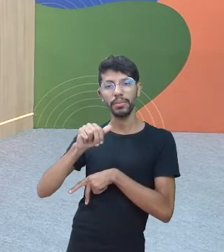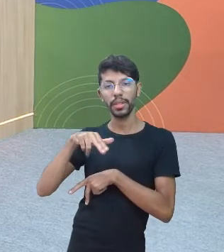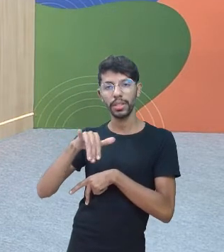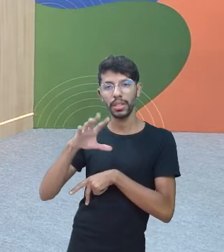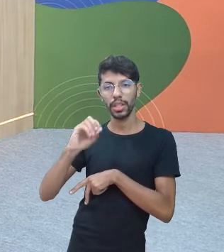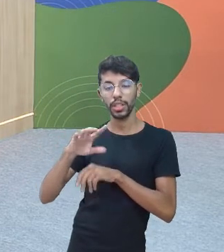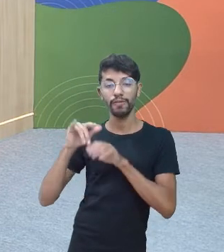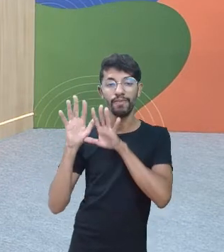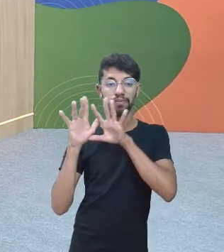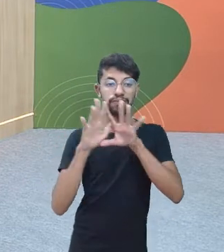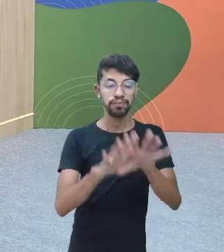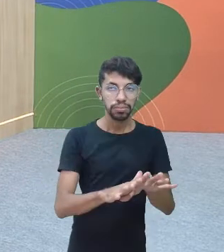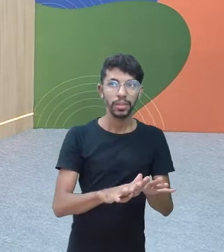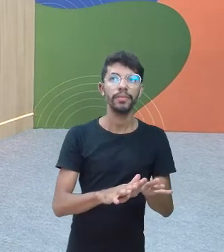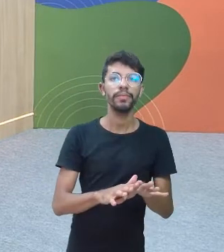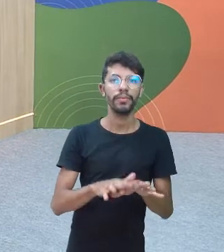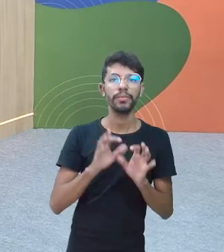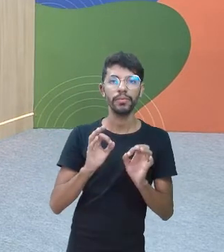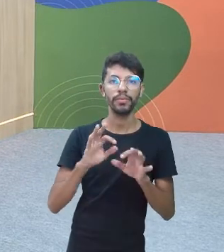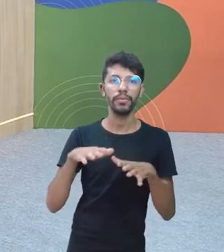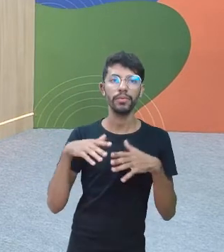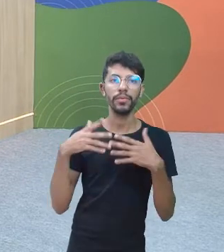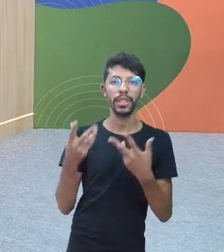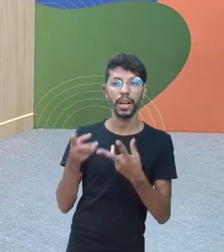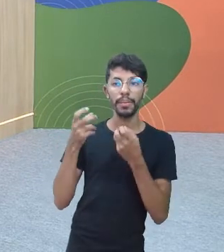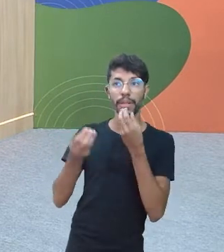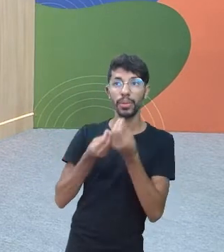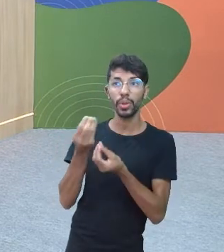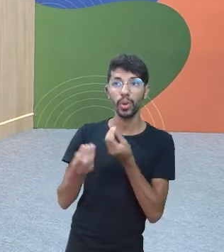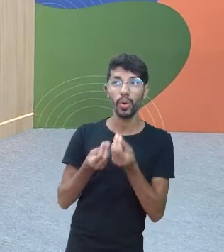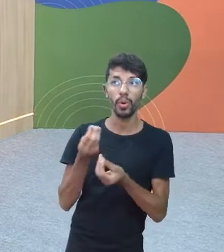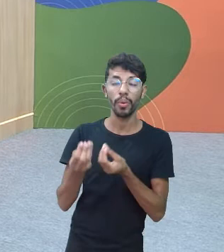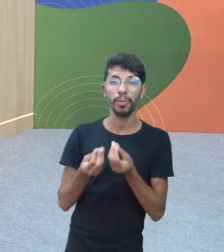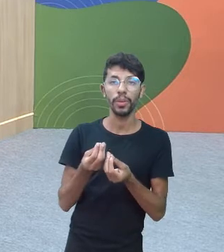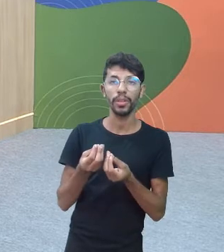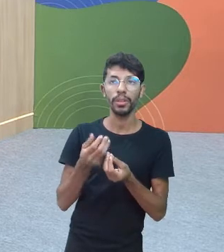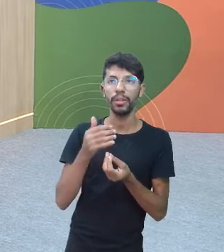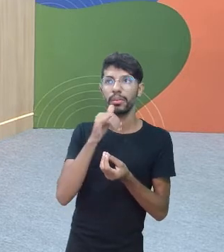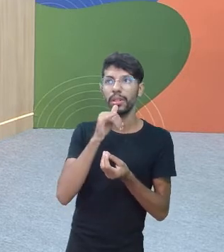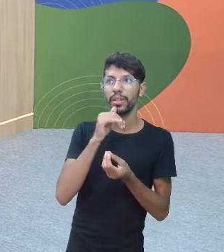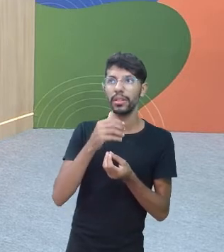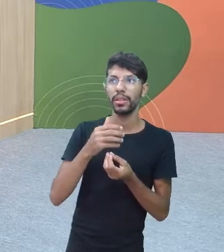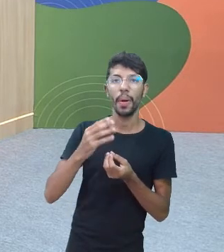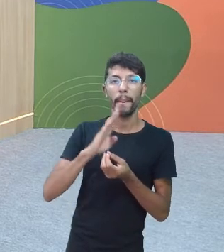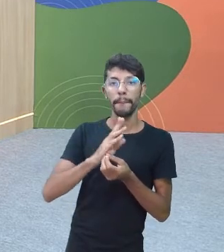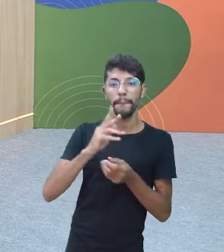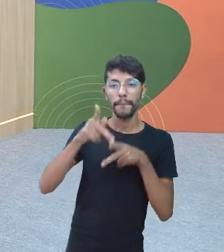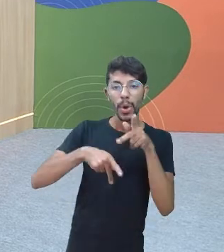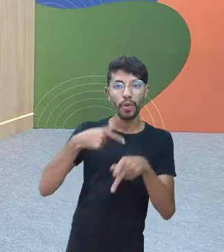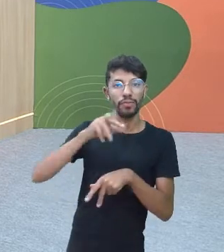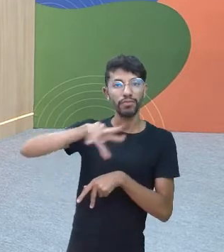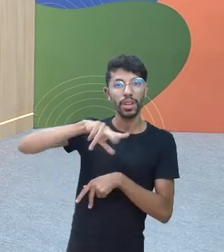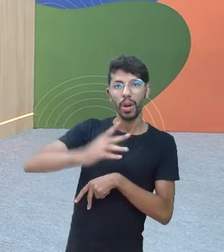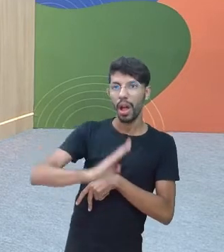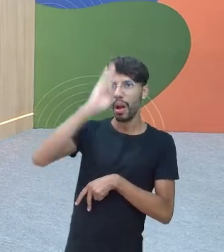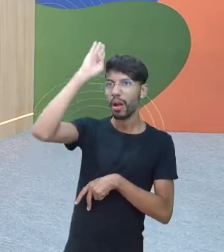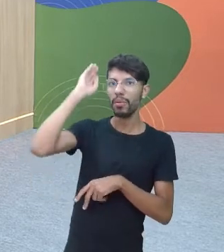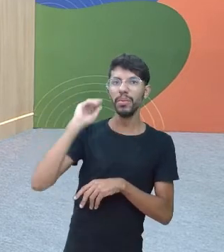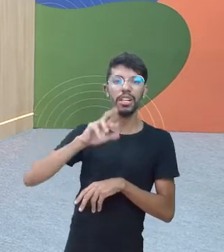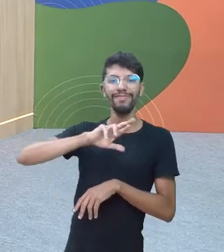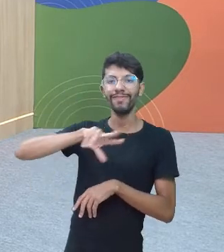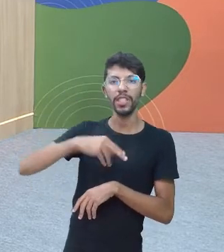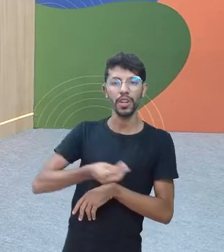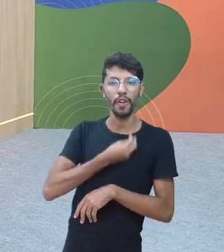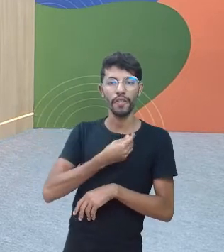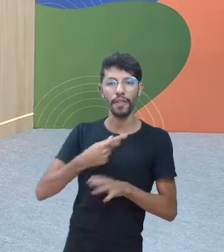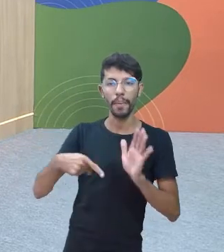Romano, entendeu-se, né, se via os povos não romanizados, que não vivenciavam as práticas